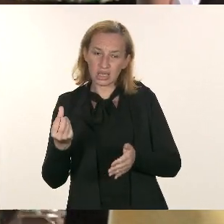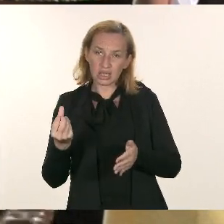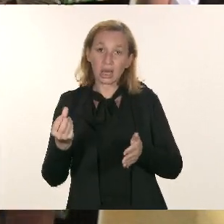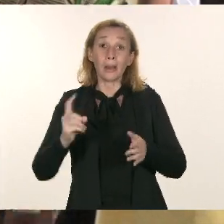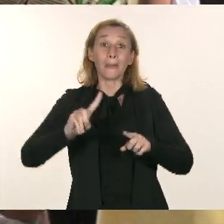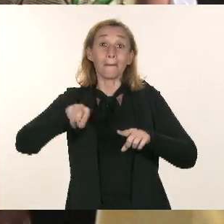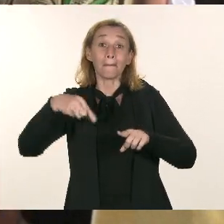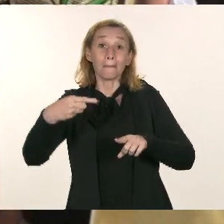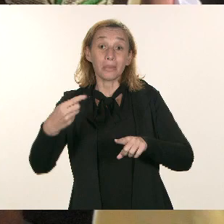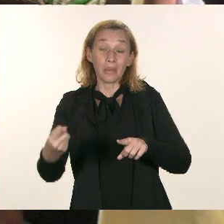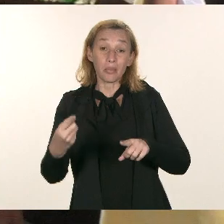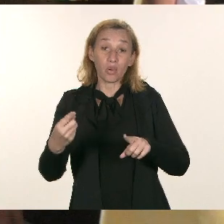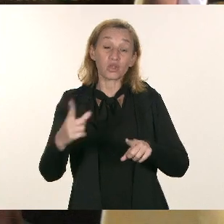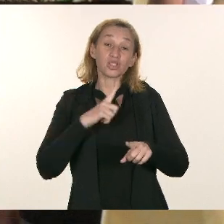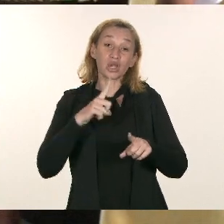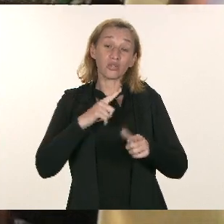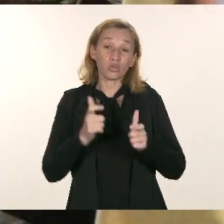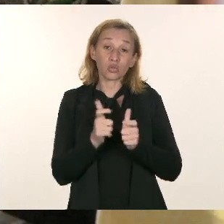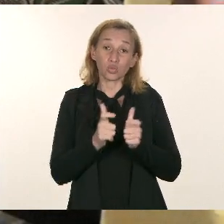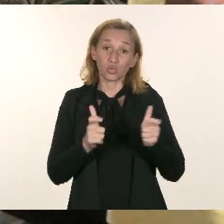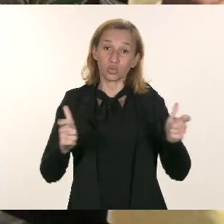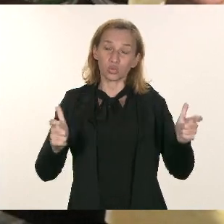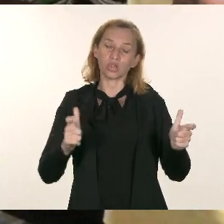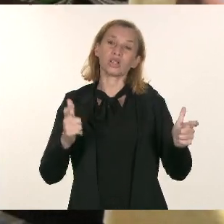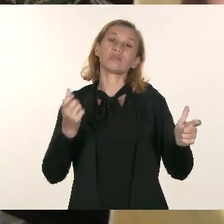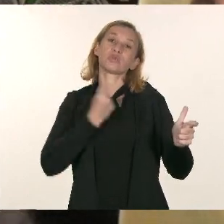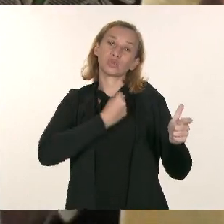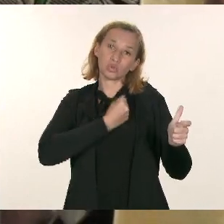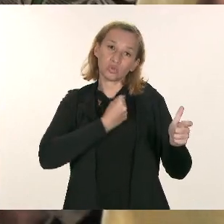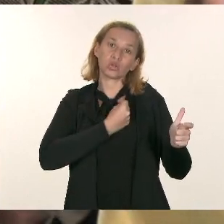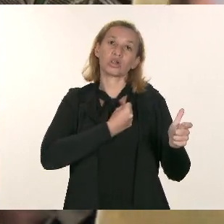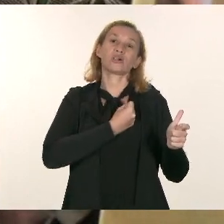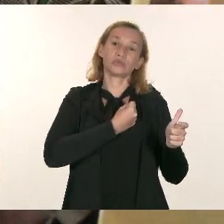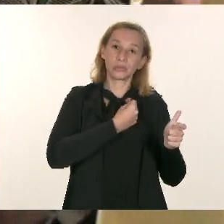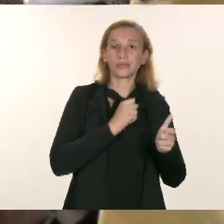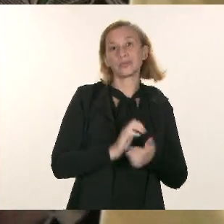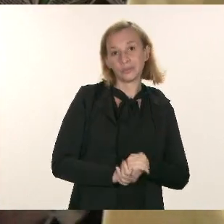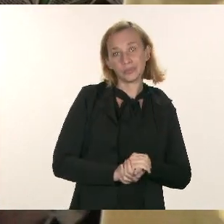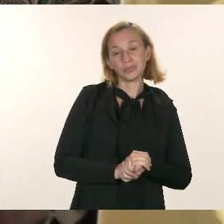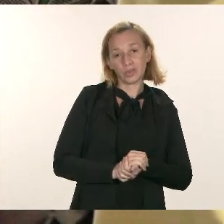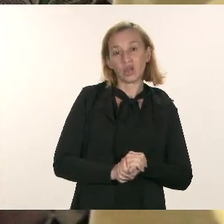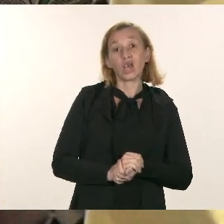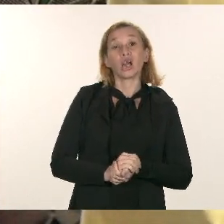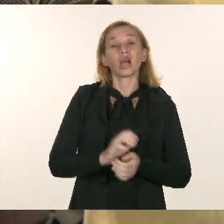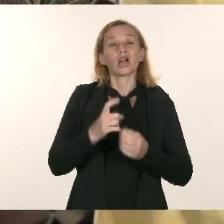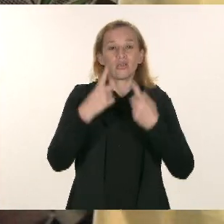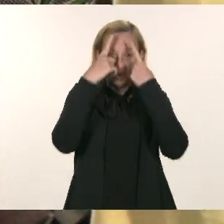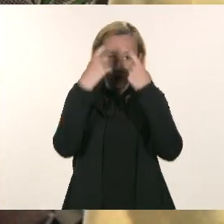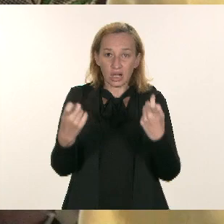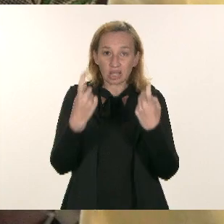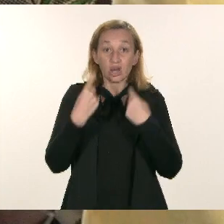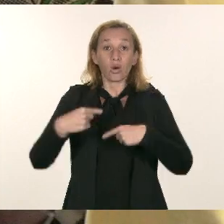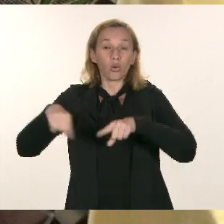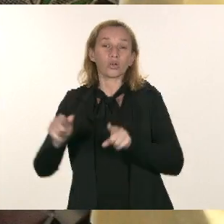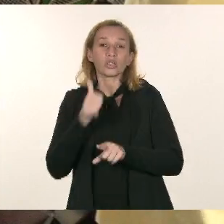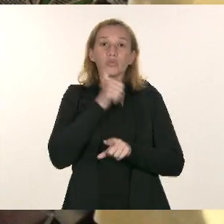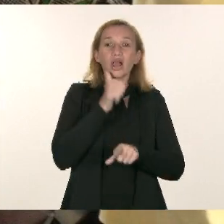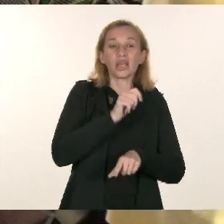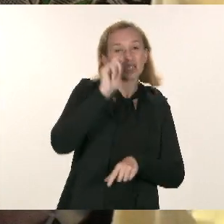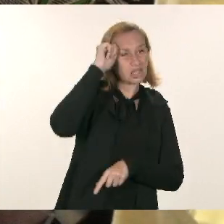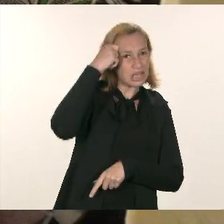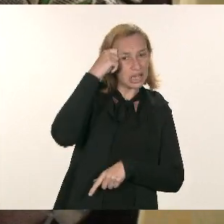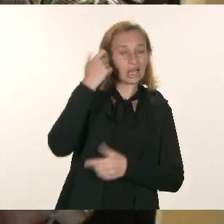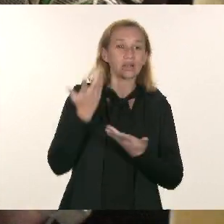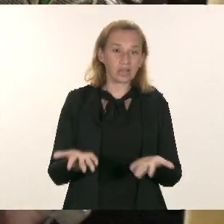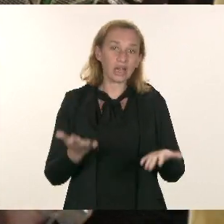aumento contraditório, mas delicado do ponto de vista estatístico e social, da violência contra as mulheres negras. Então,